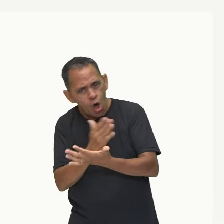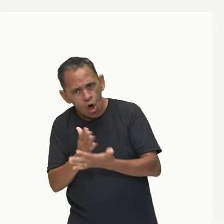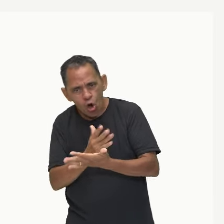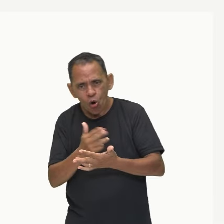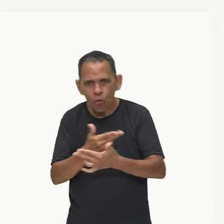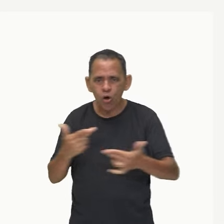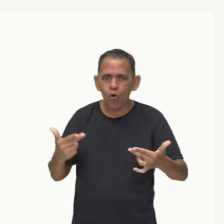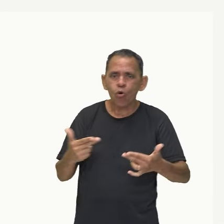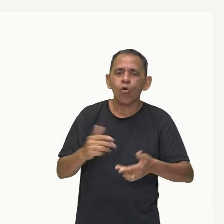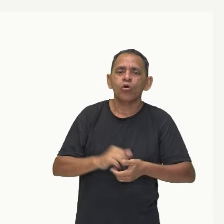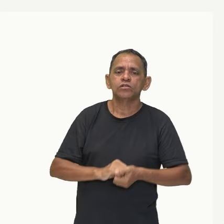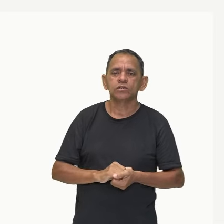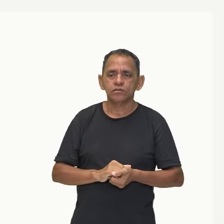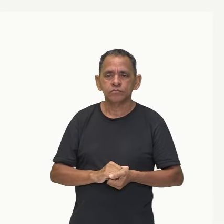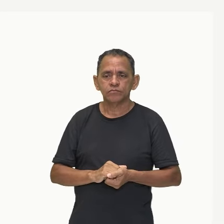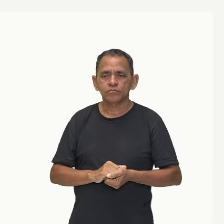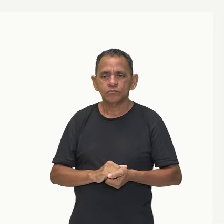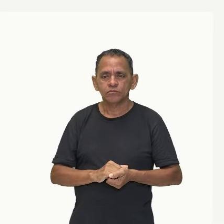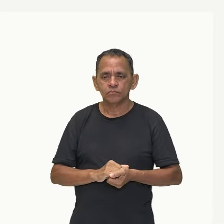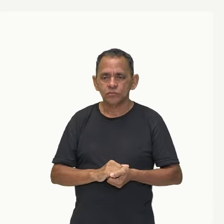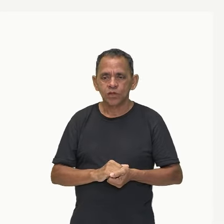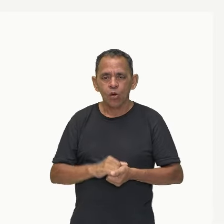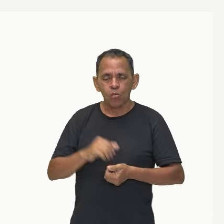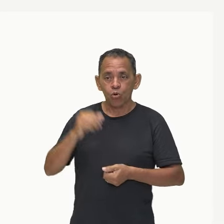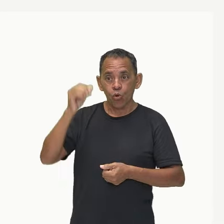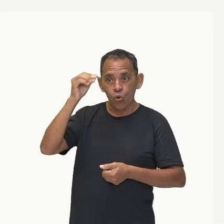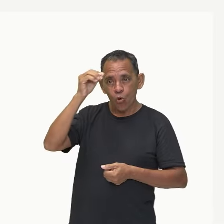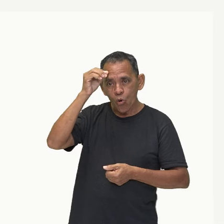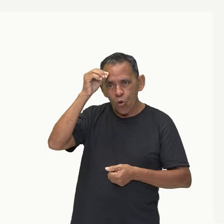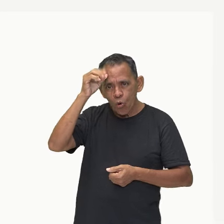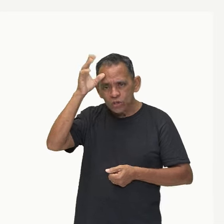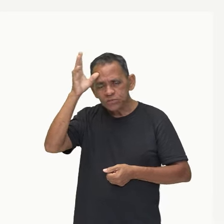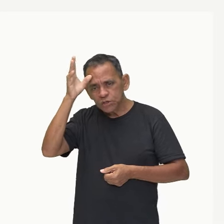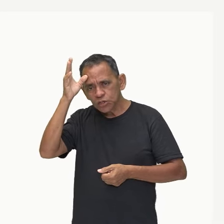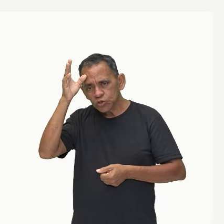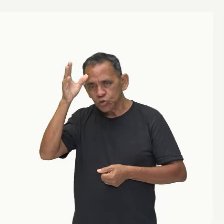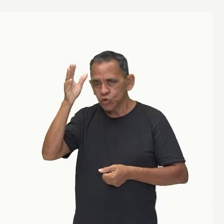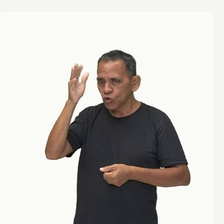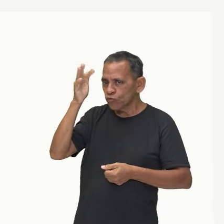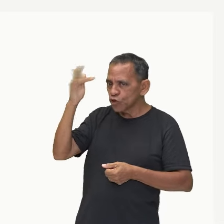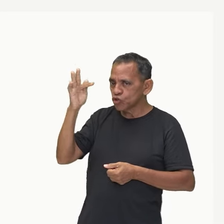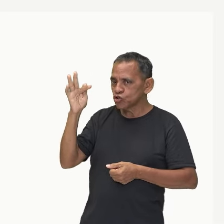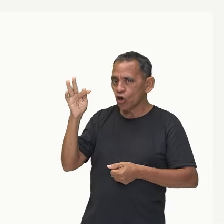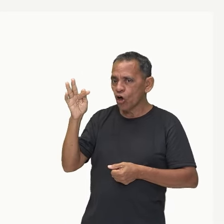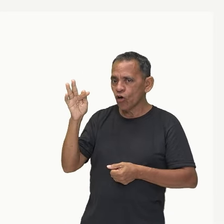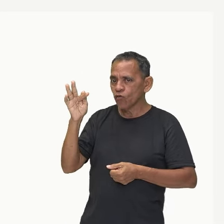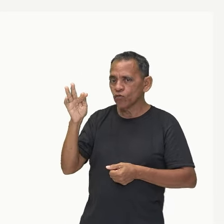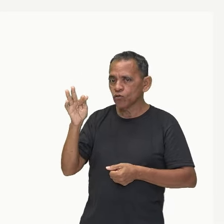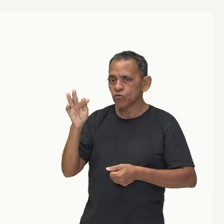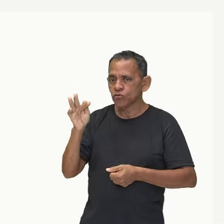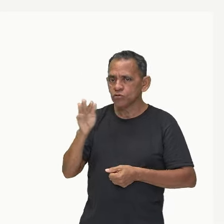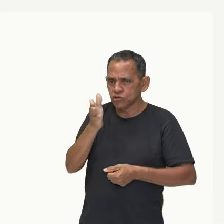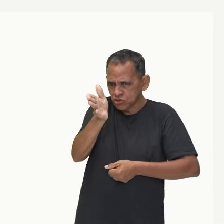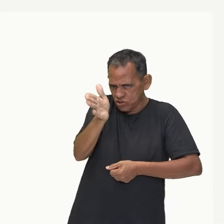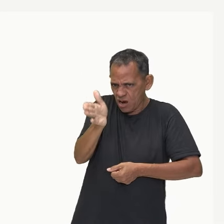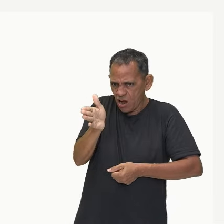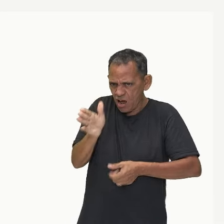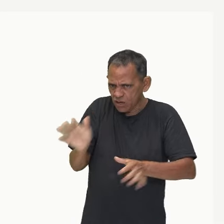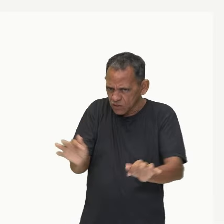o conhecimento filosófico, não basta. O que eu faço? Como eu